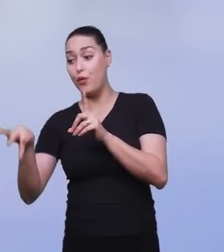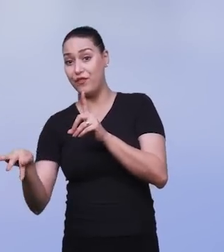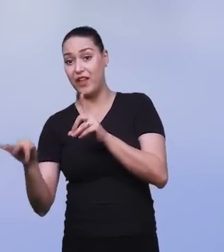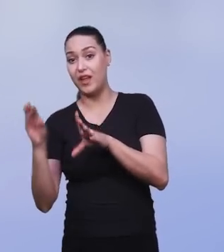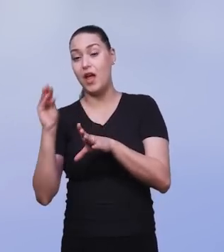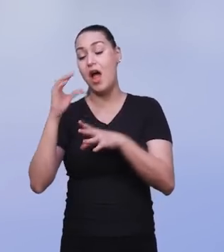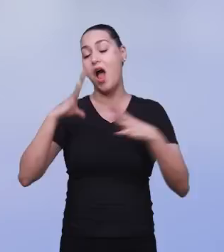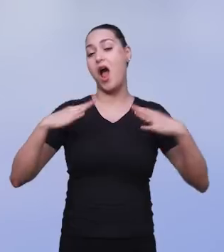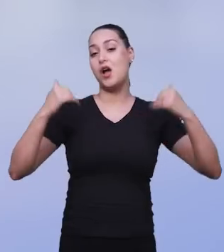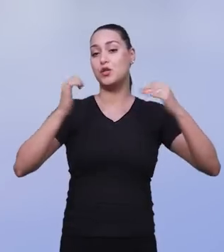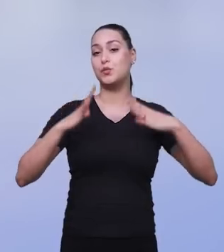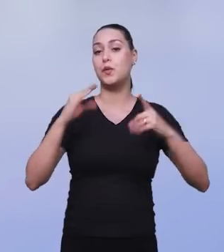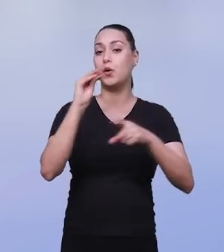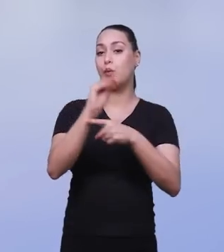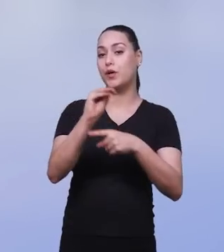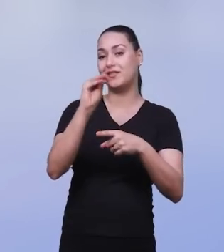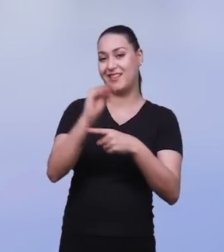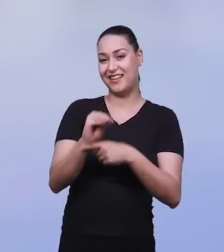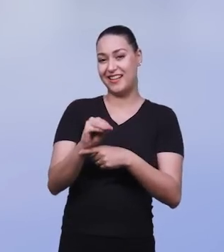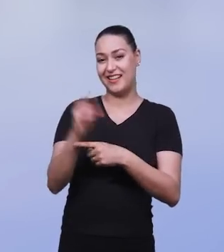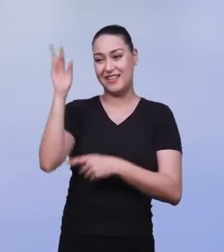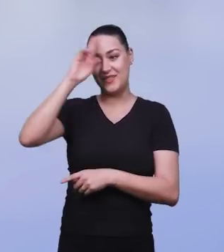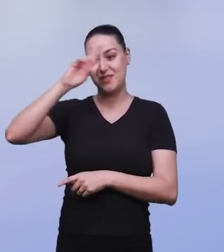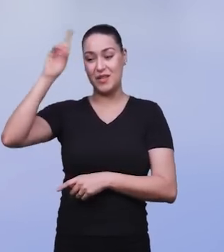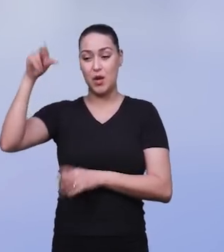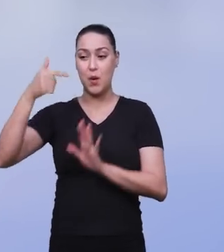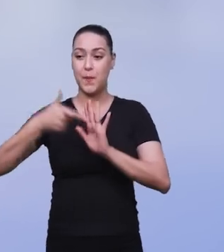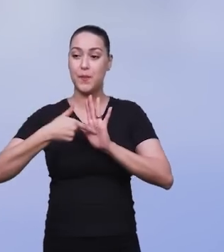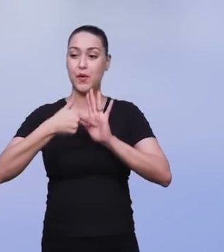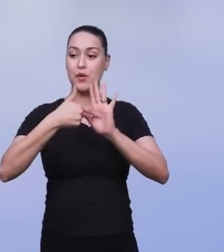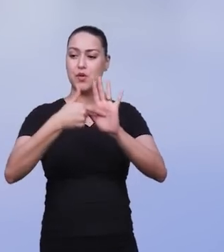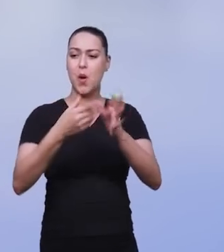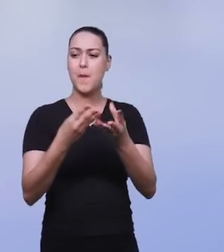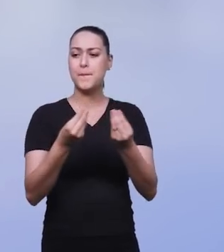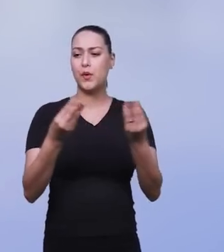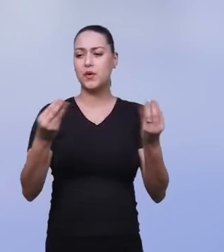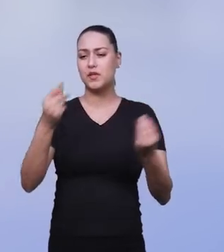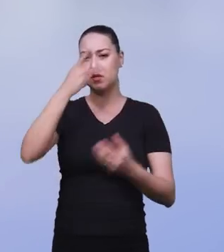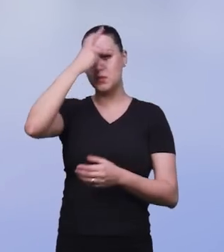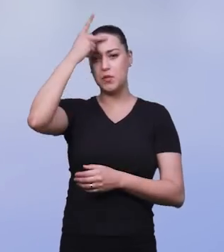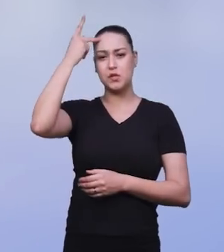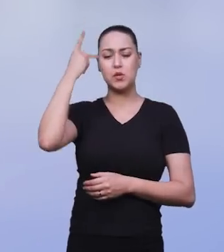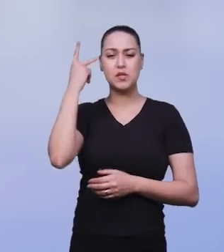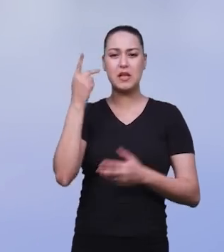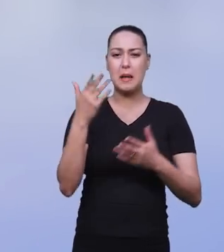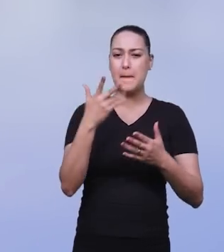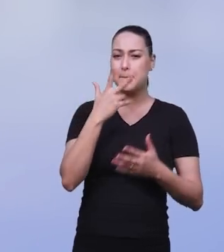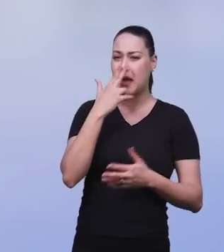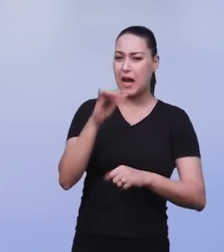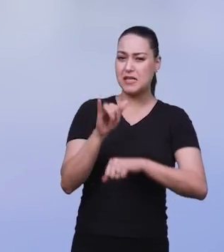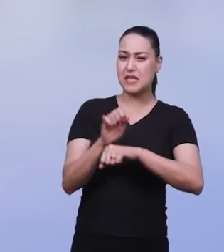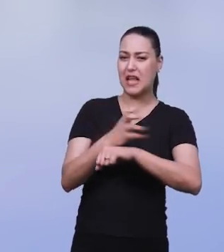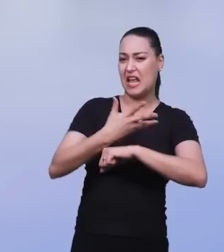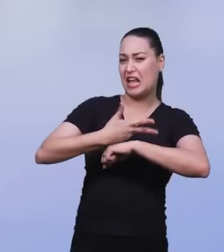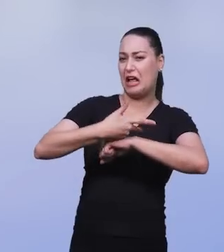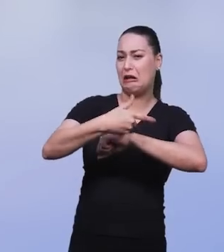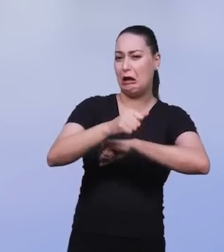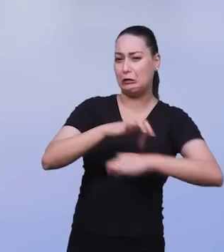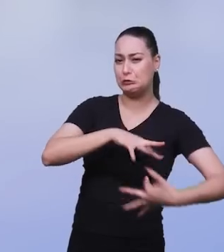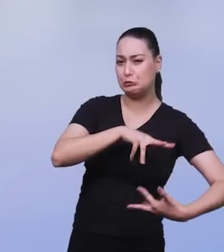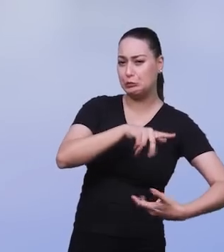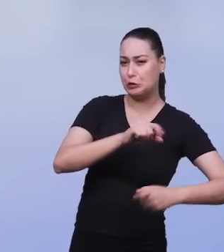para cuidarem dos irmãos. O Senhor também mostrou que muitos dos que estavam presentes eram como se fossem manipulados pelo mundo e viviam em uma